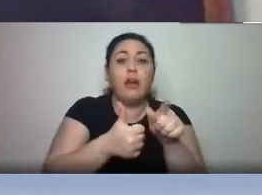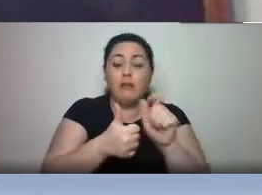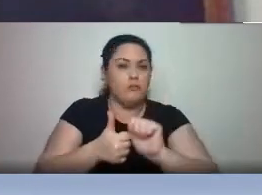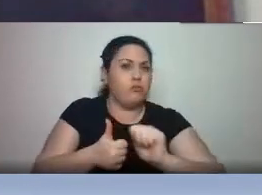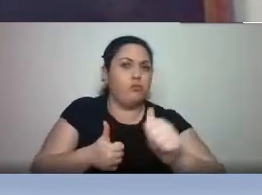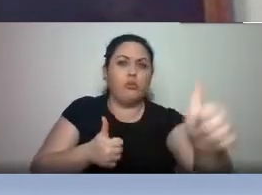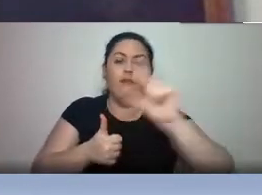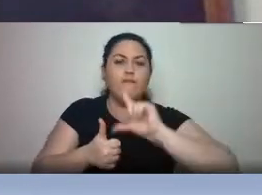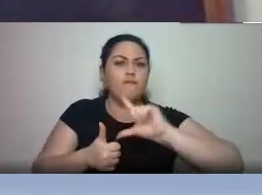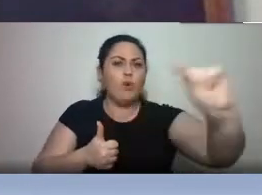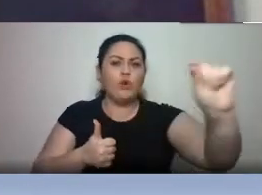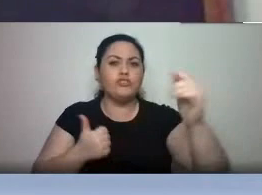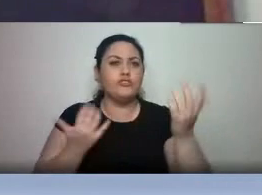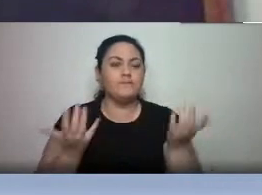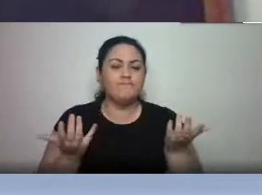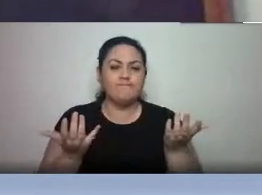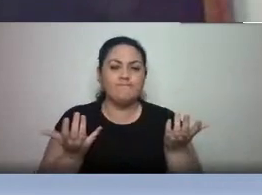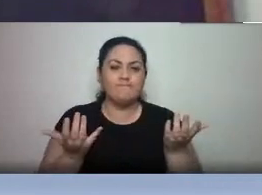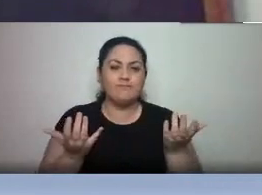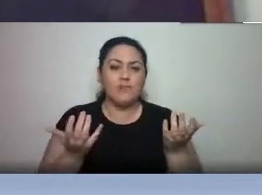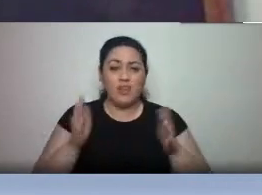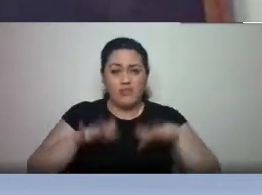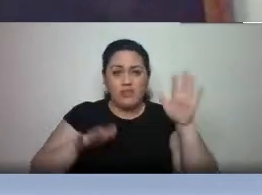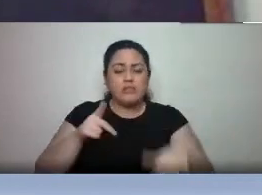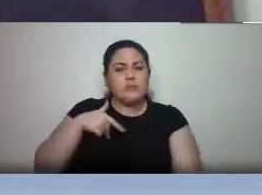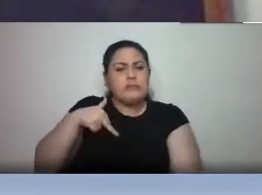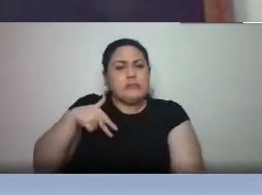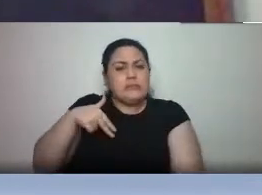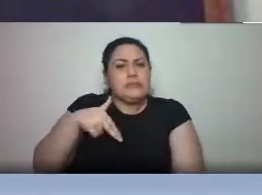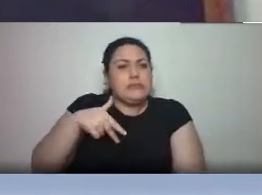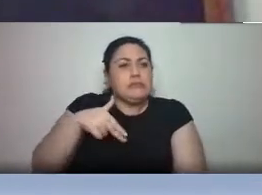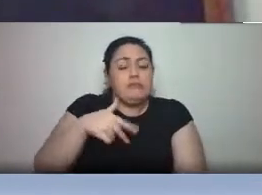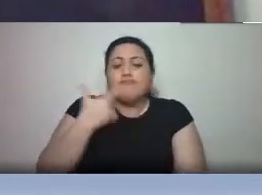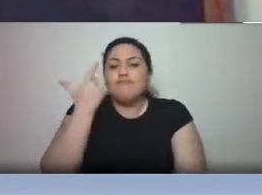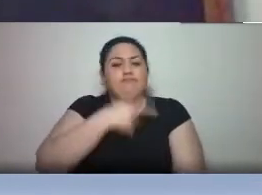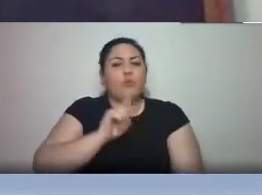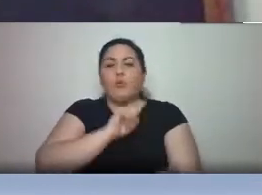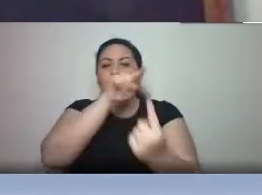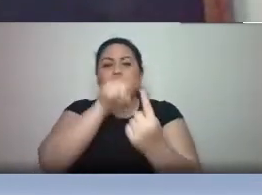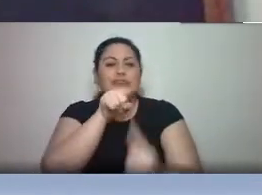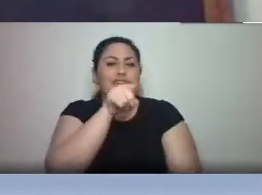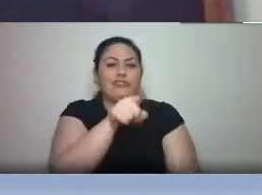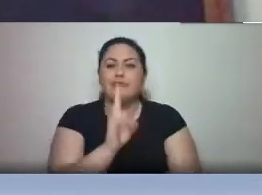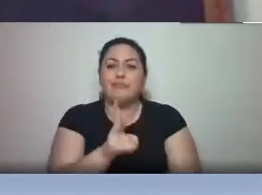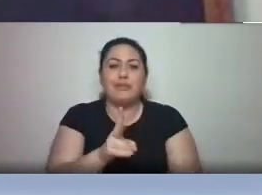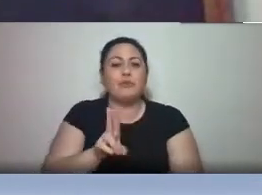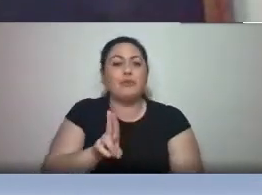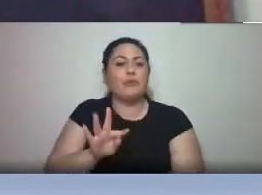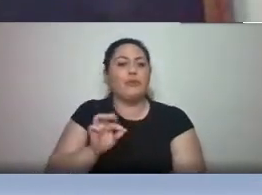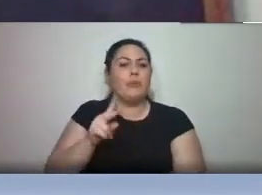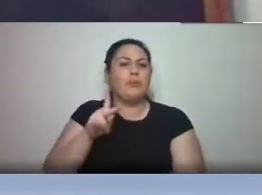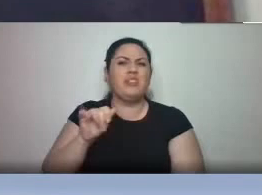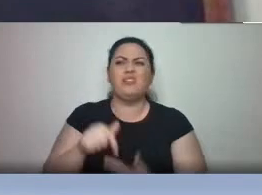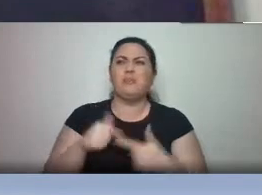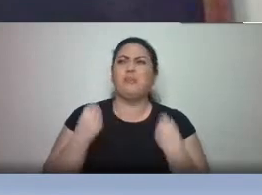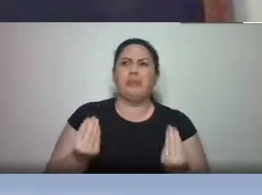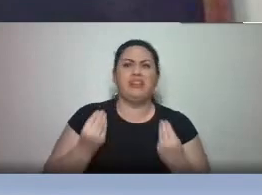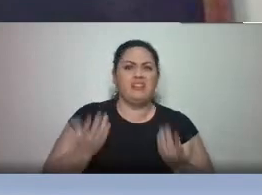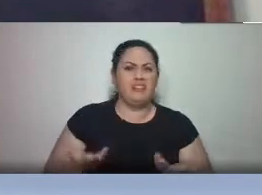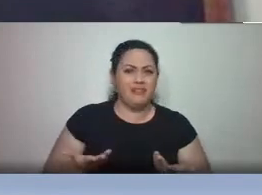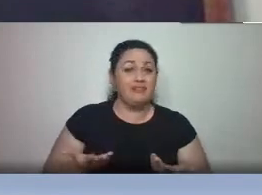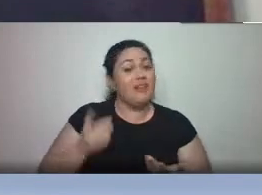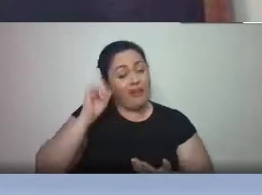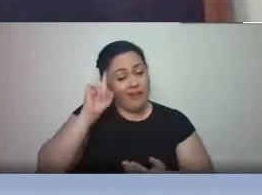10 passos. Por mais que eu caminhe, jamais alcançarei. Para que serve a utopia? Serve